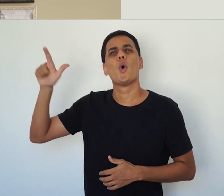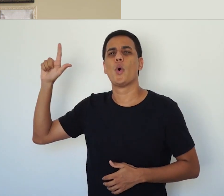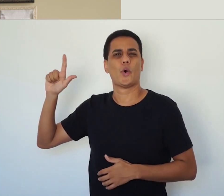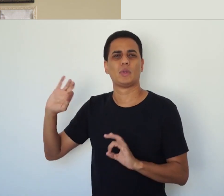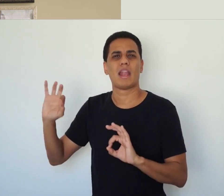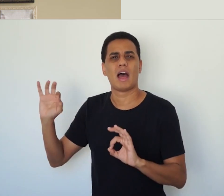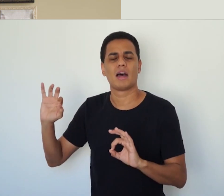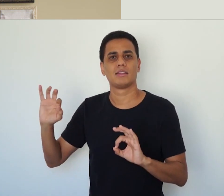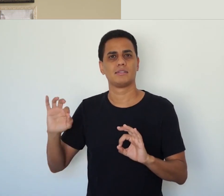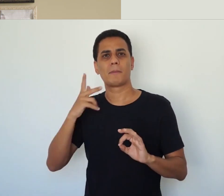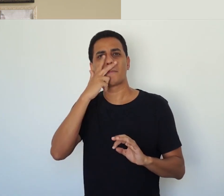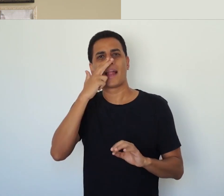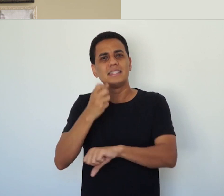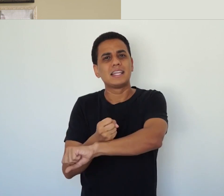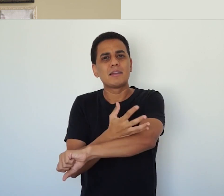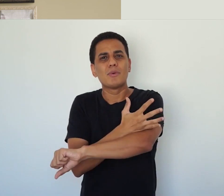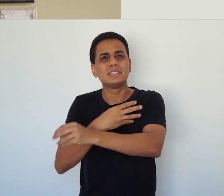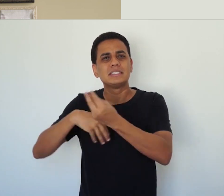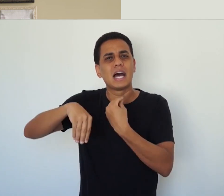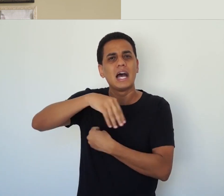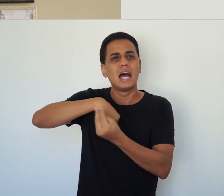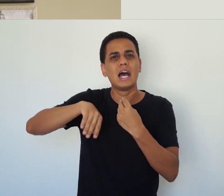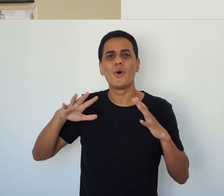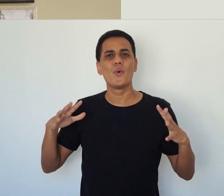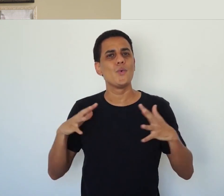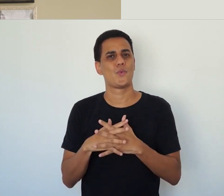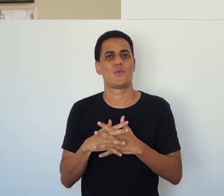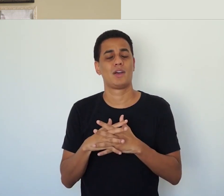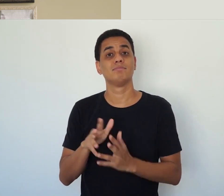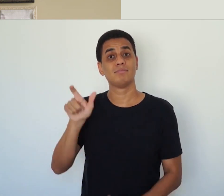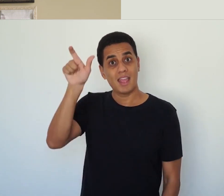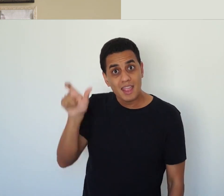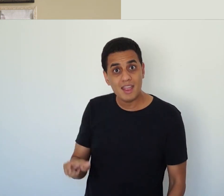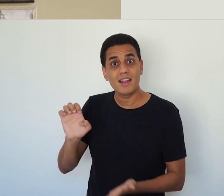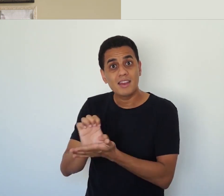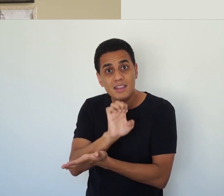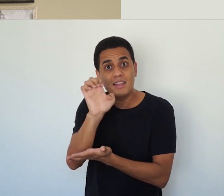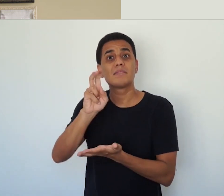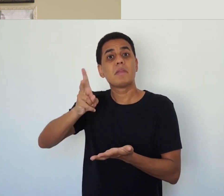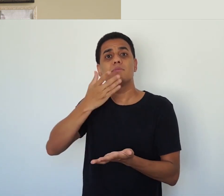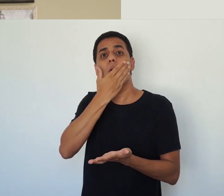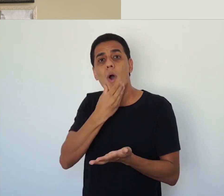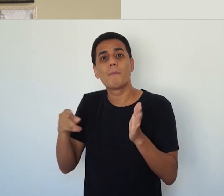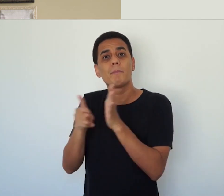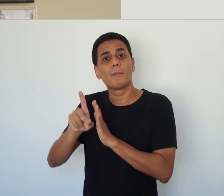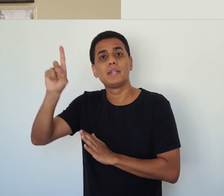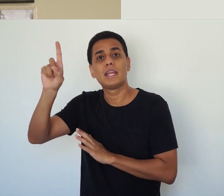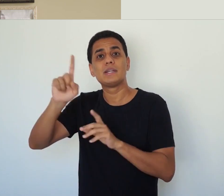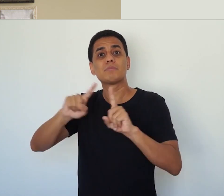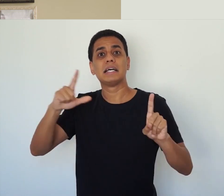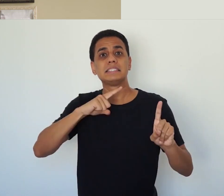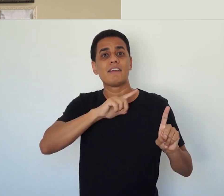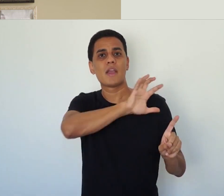que os meus antepassados. Você viu um misto de emoções confusas na vida de Elias, um homem de Deus, quando